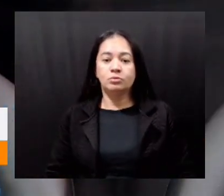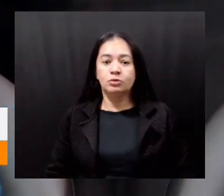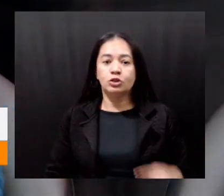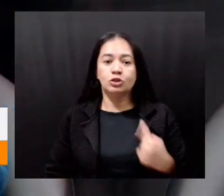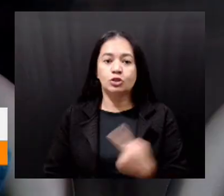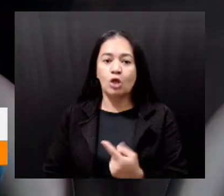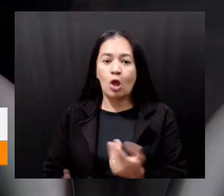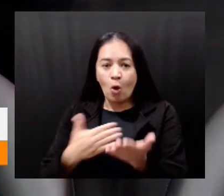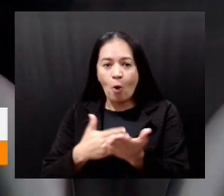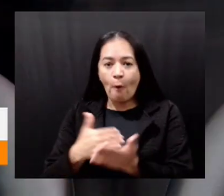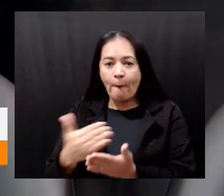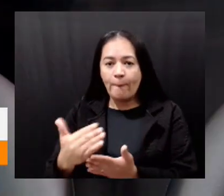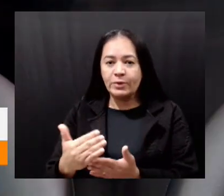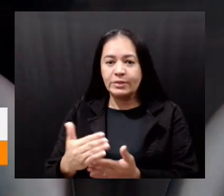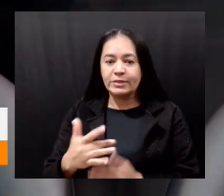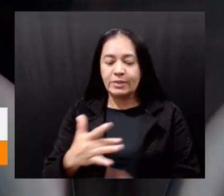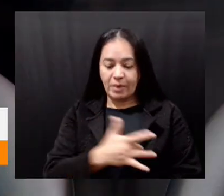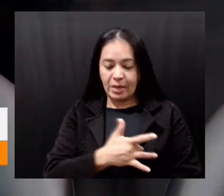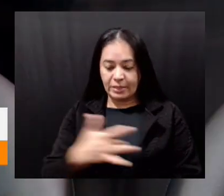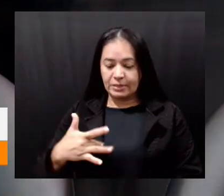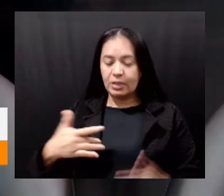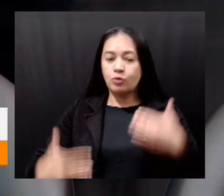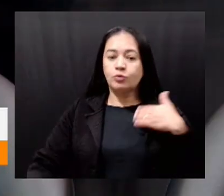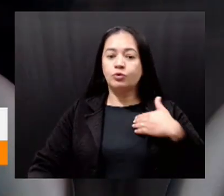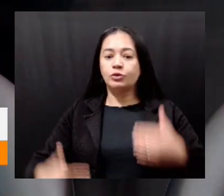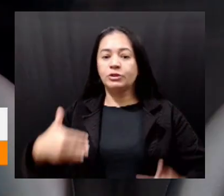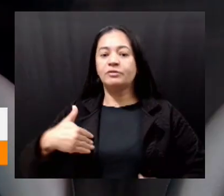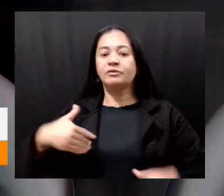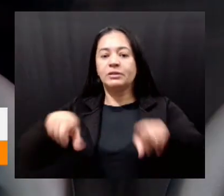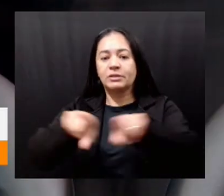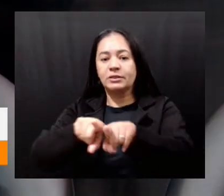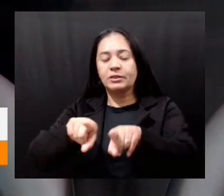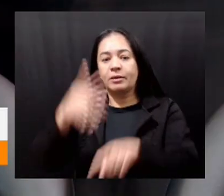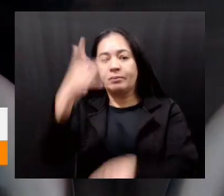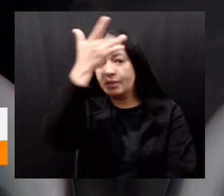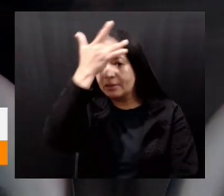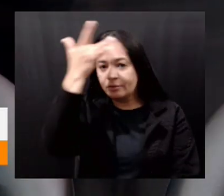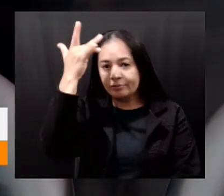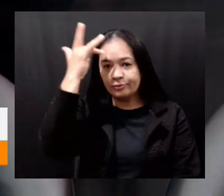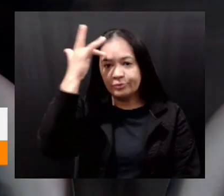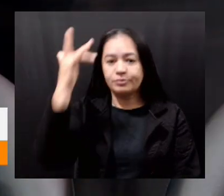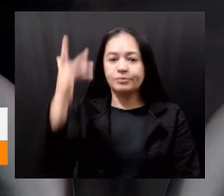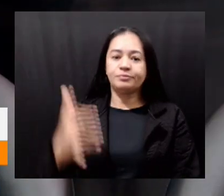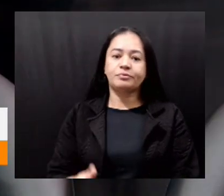saúde física quanto a mental, né? Depois desse período. E com